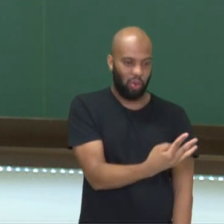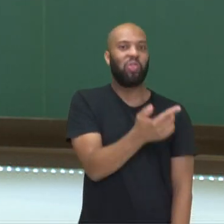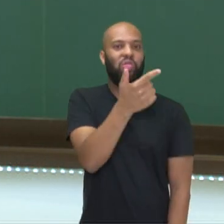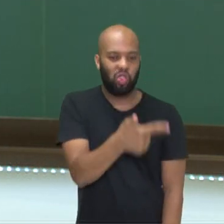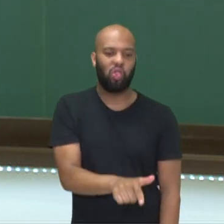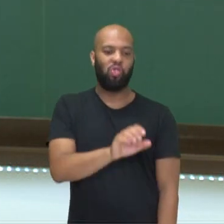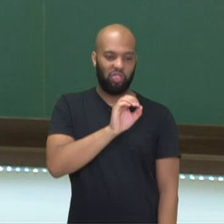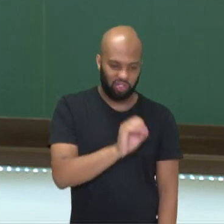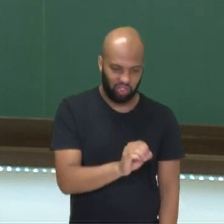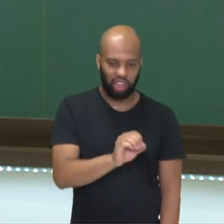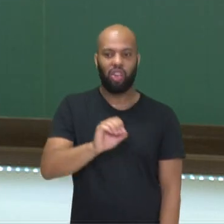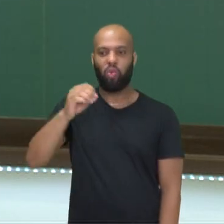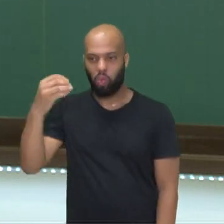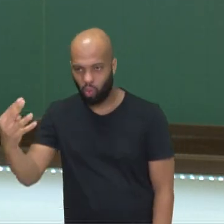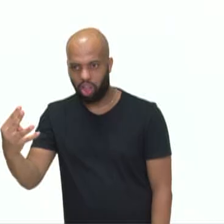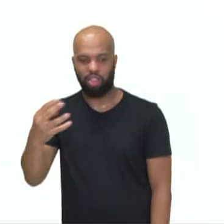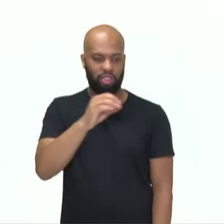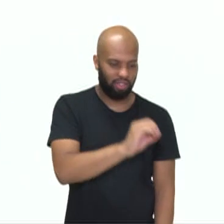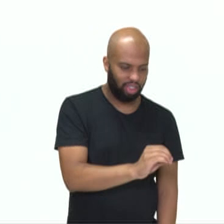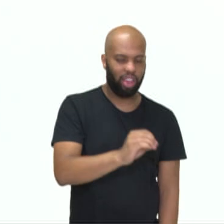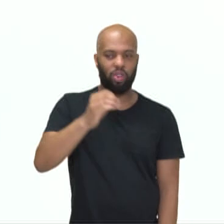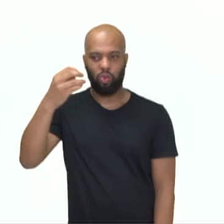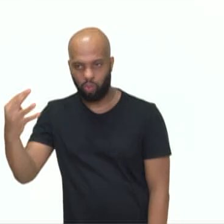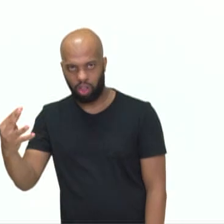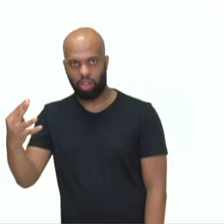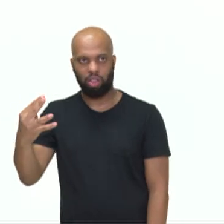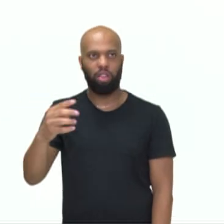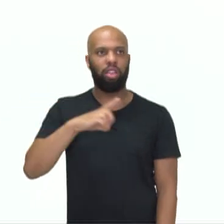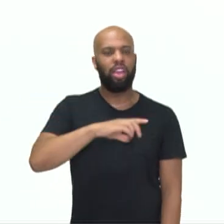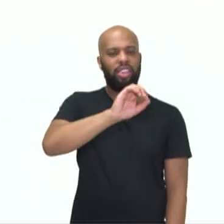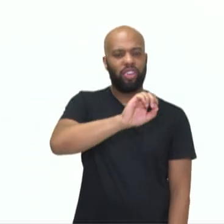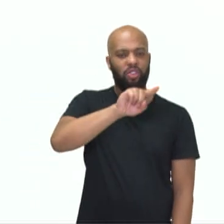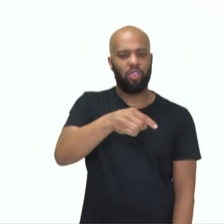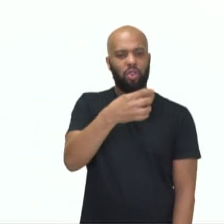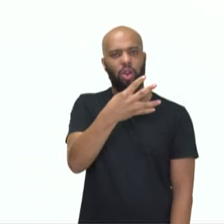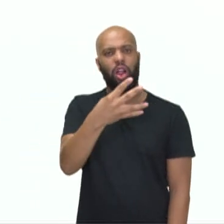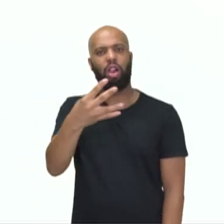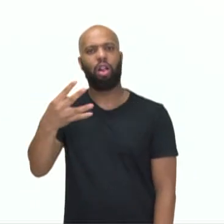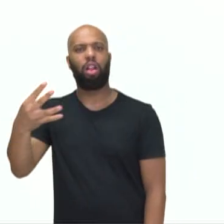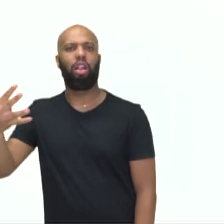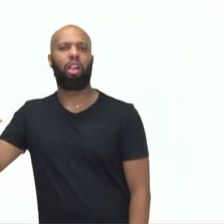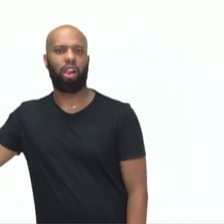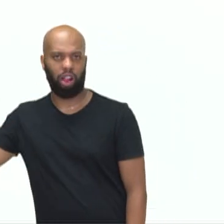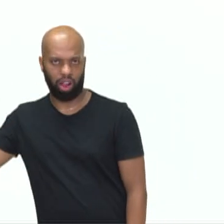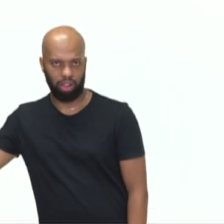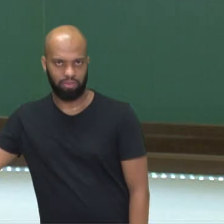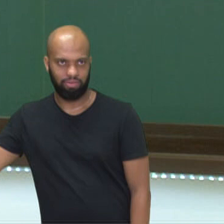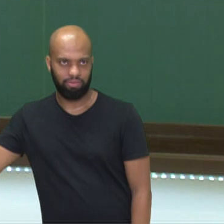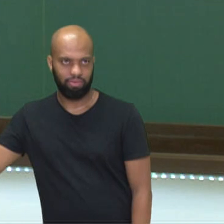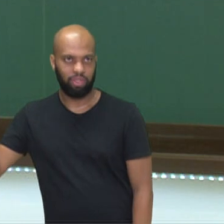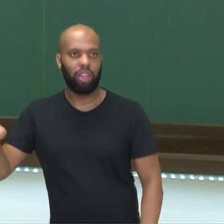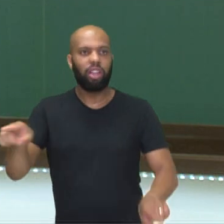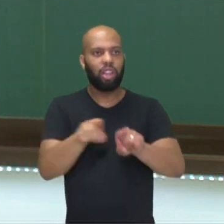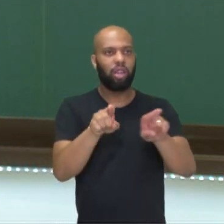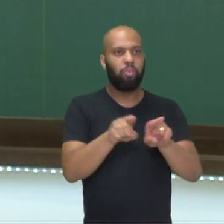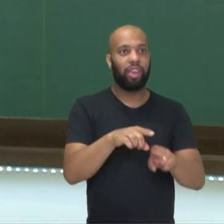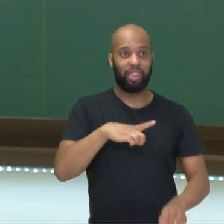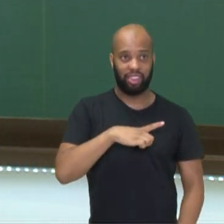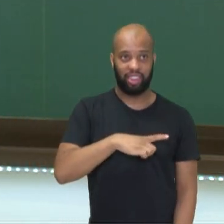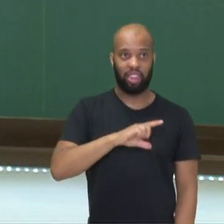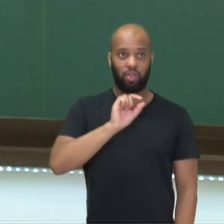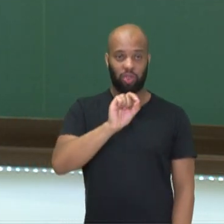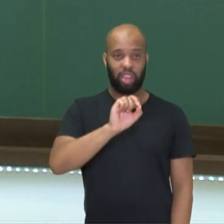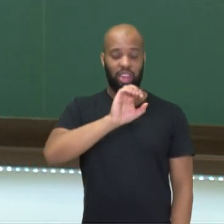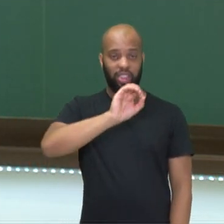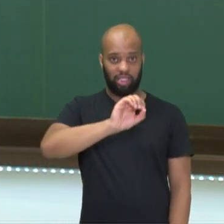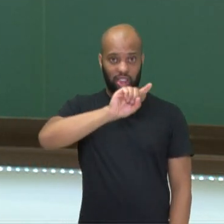sobre 9 é o quê? 0,4, 4, 4, 4, infinitamente. Ou então, 0,4 barra. O que aquela barra representa? Que o 4